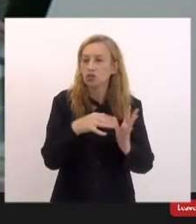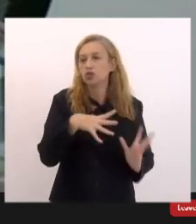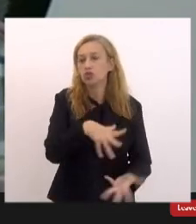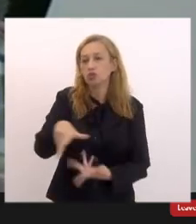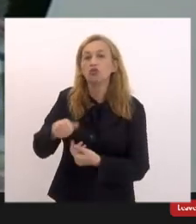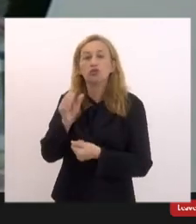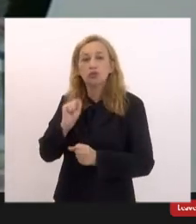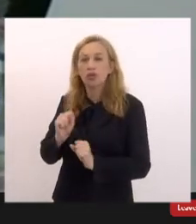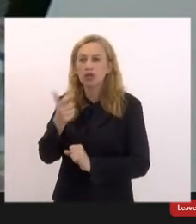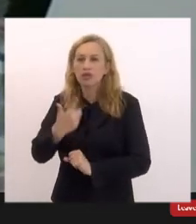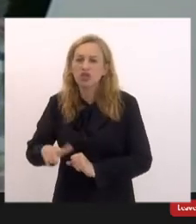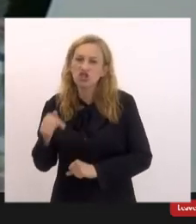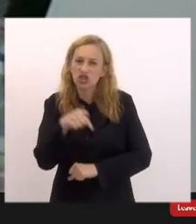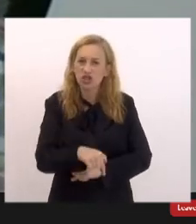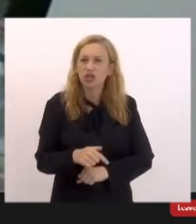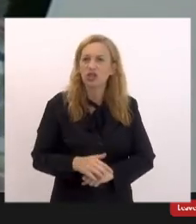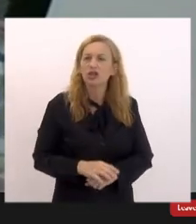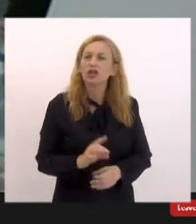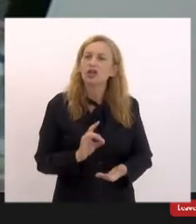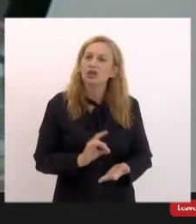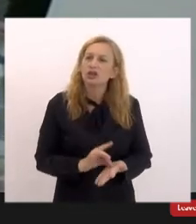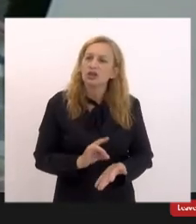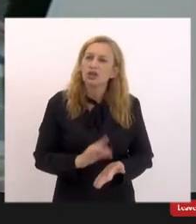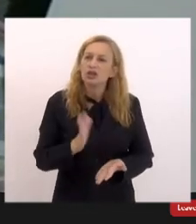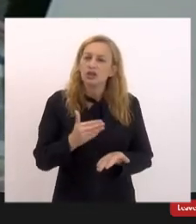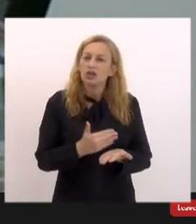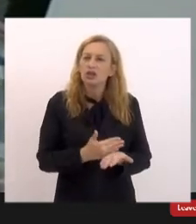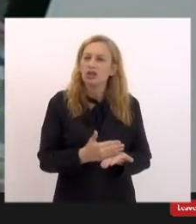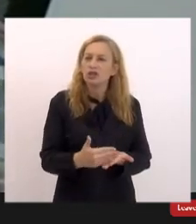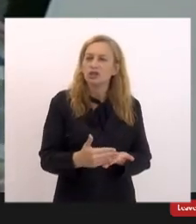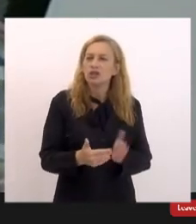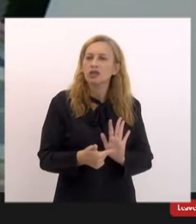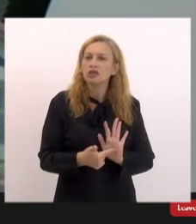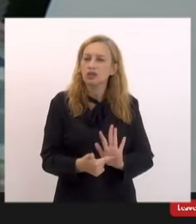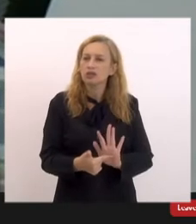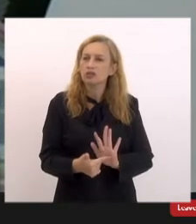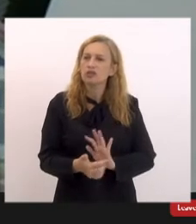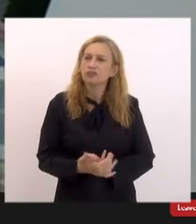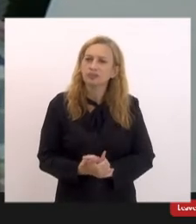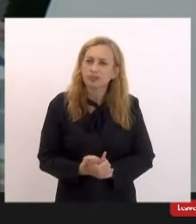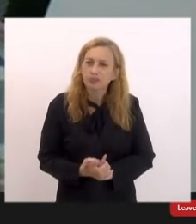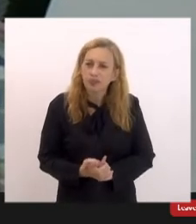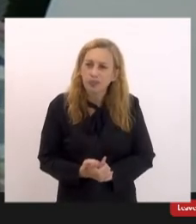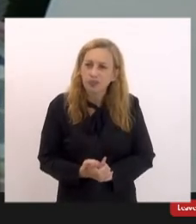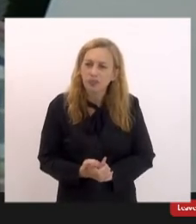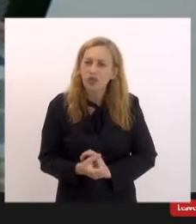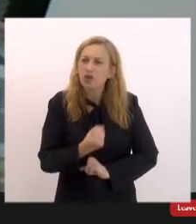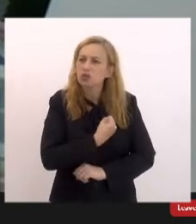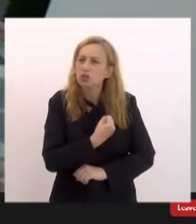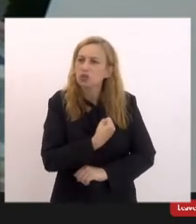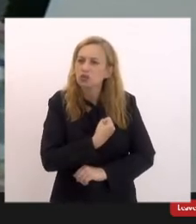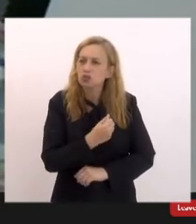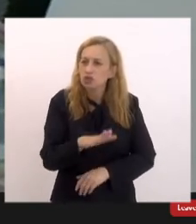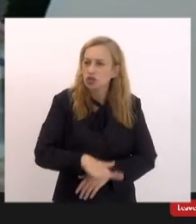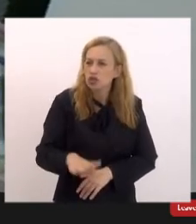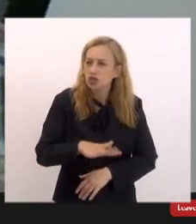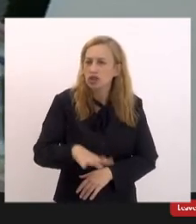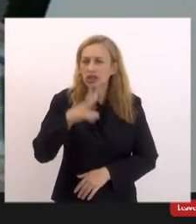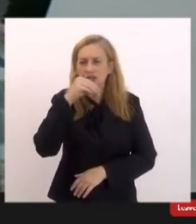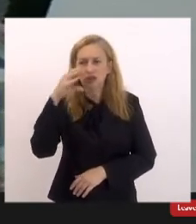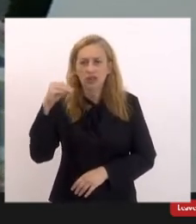repetir aqui, os dados já começam a mostrar que tem também elevado o número de casos em crianças e